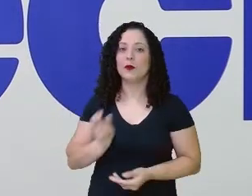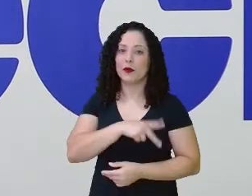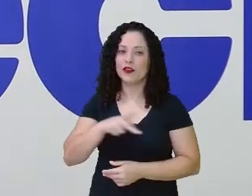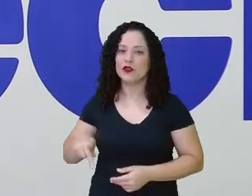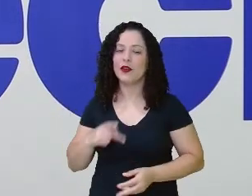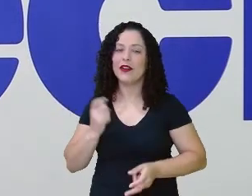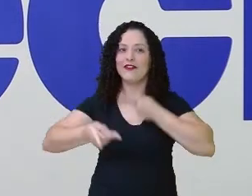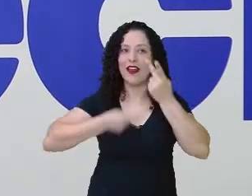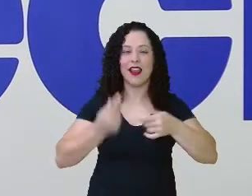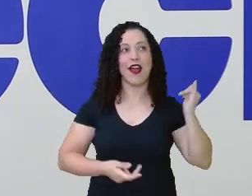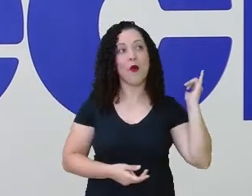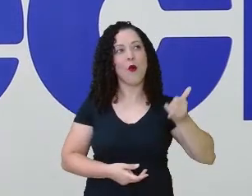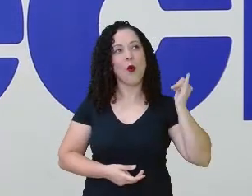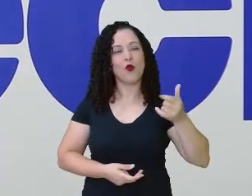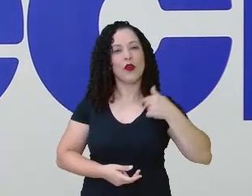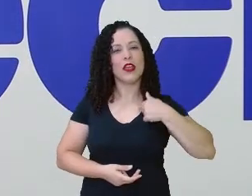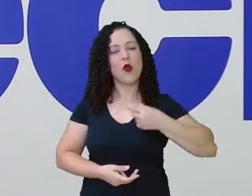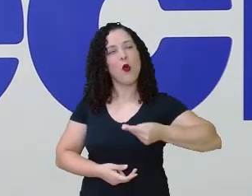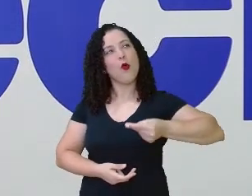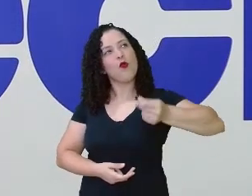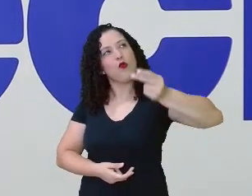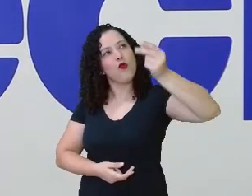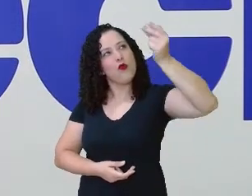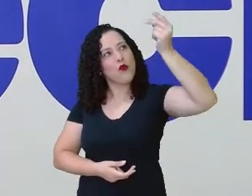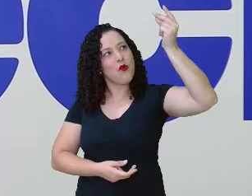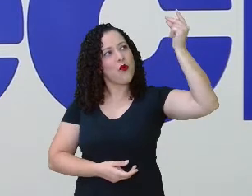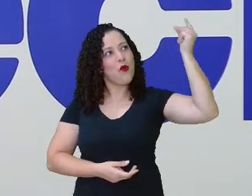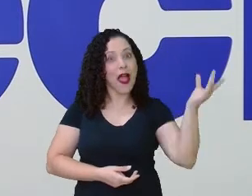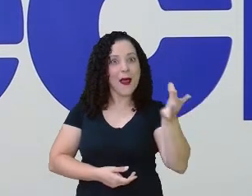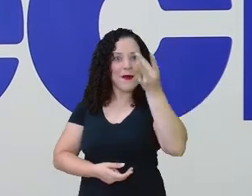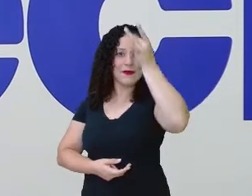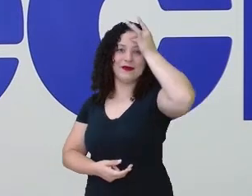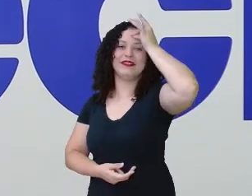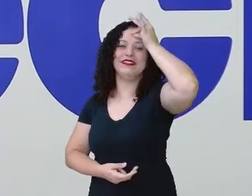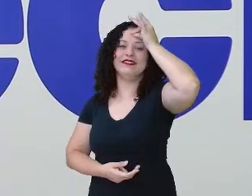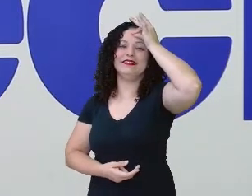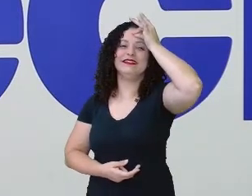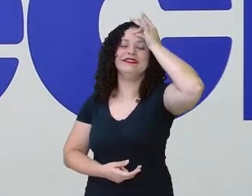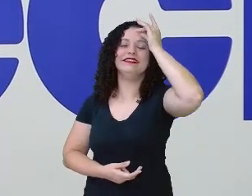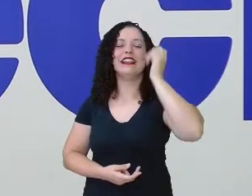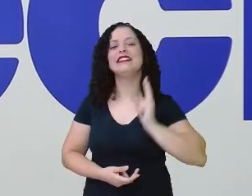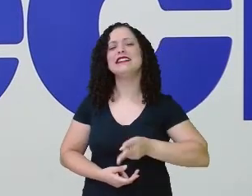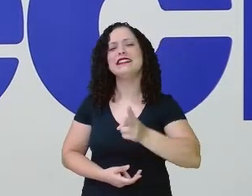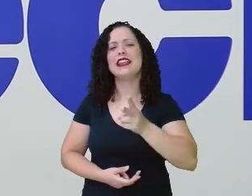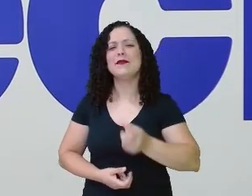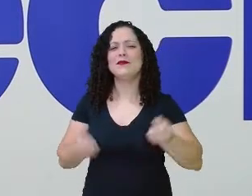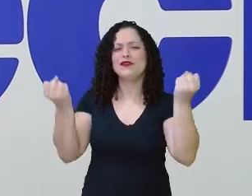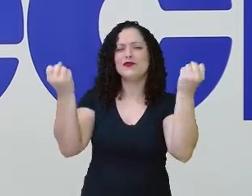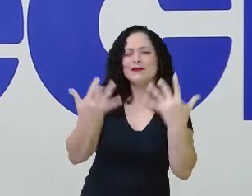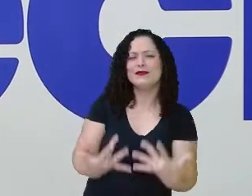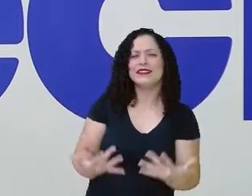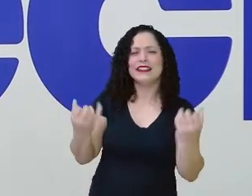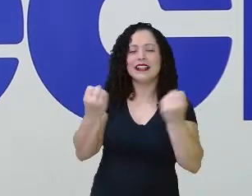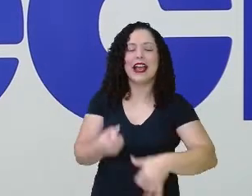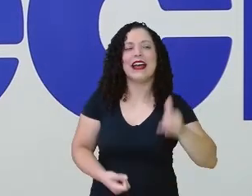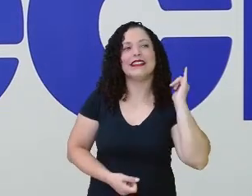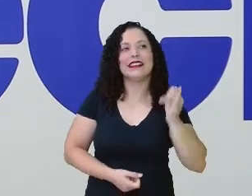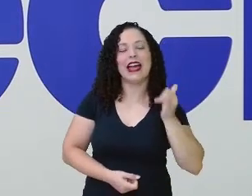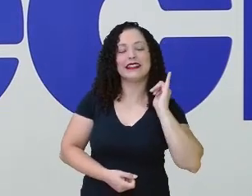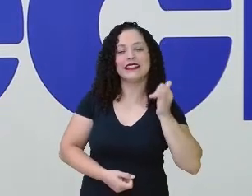essa história de conto, eu me remeto muito à infância. Sempre eram contadas histórias, sempre eram